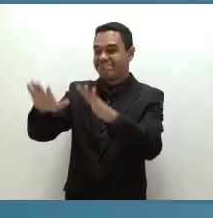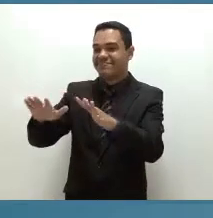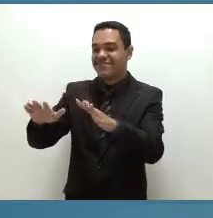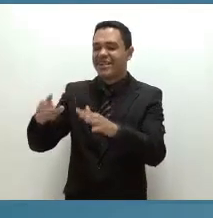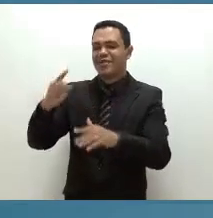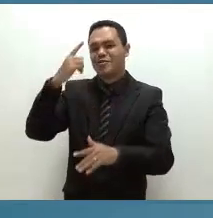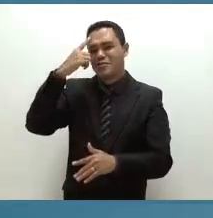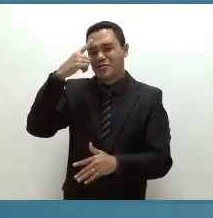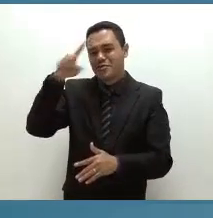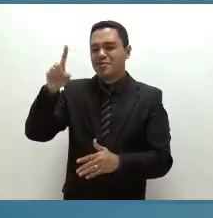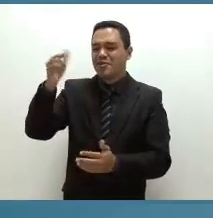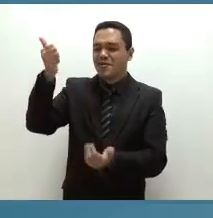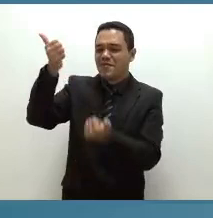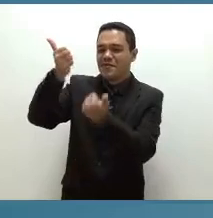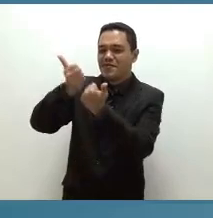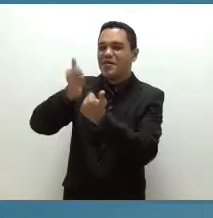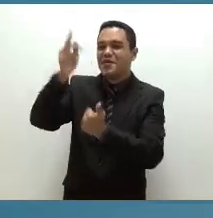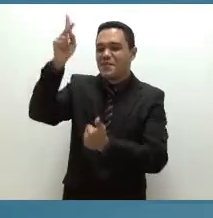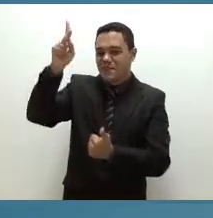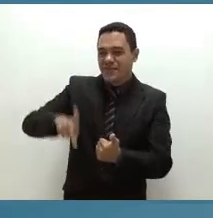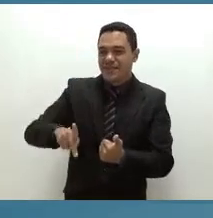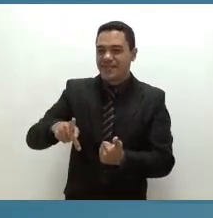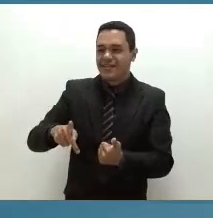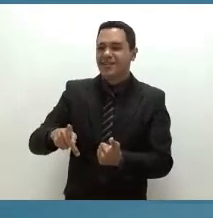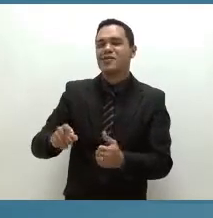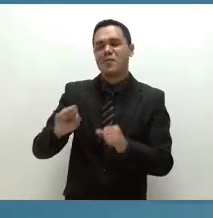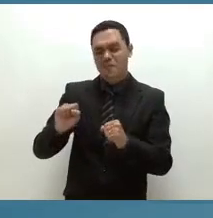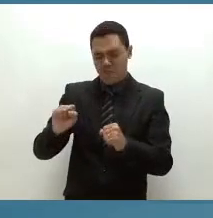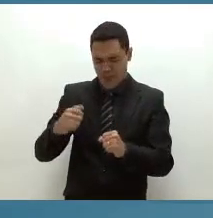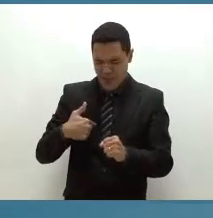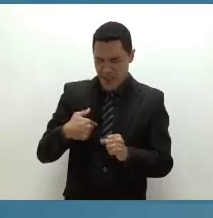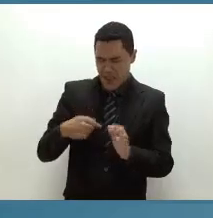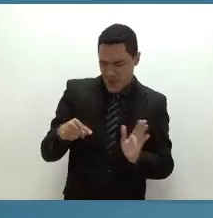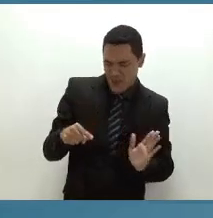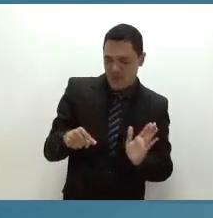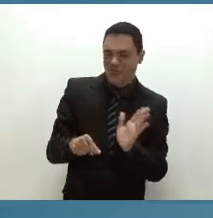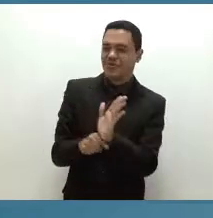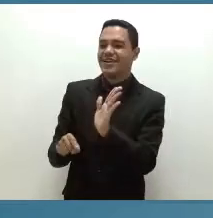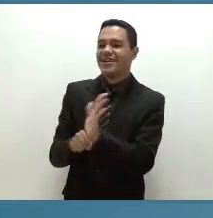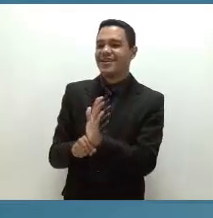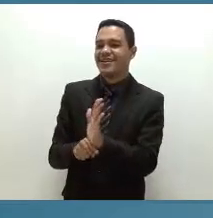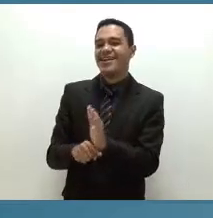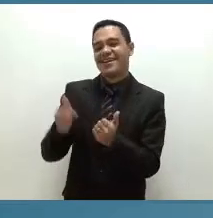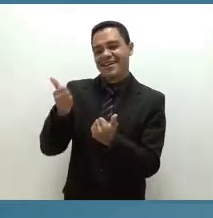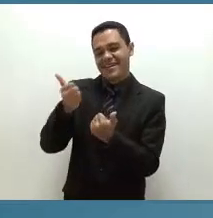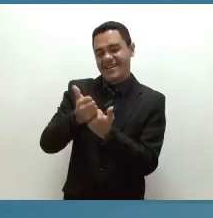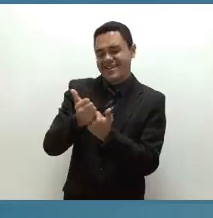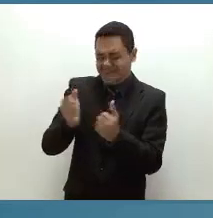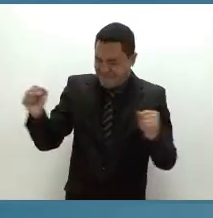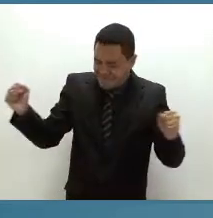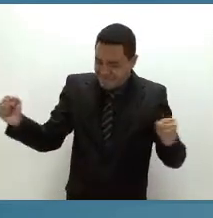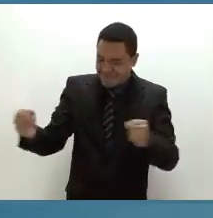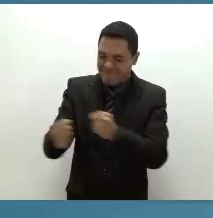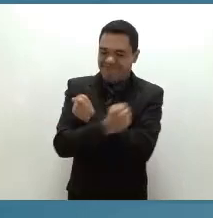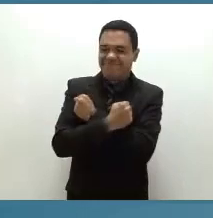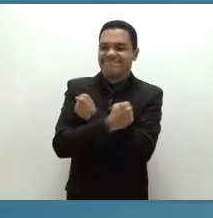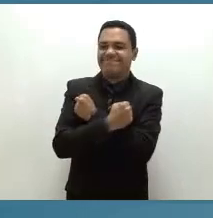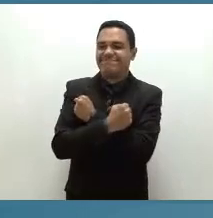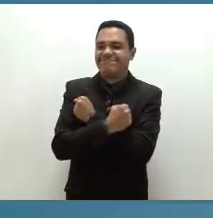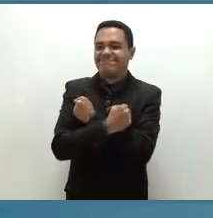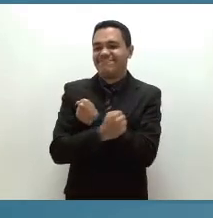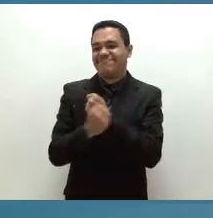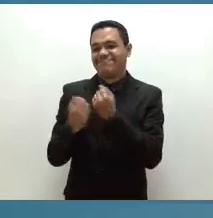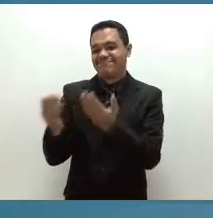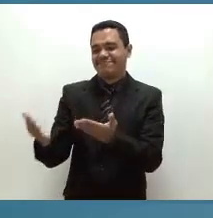de ser o vice-presidente. Conte com meu apoio, a vice-presidência estará lhe recebendo de braços abertos. Um